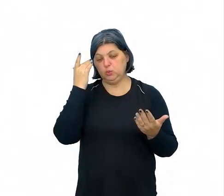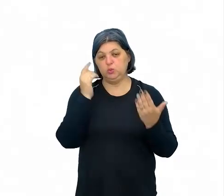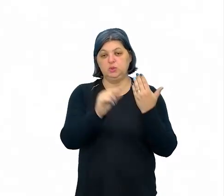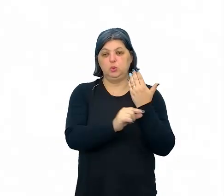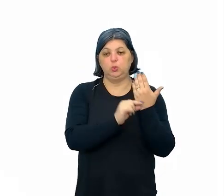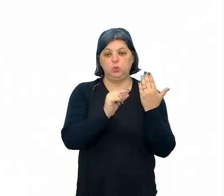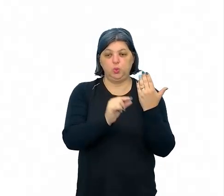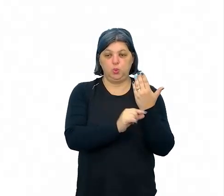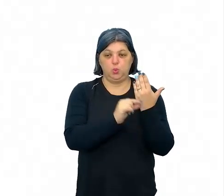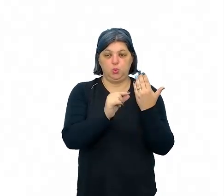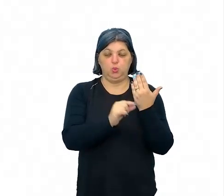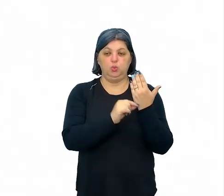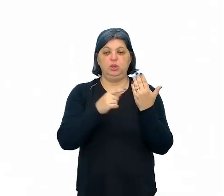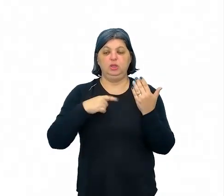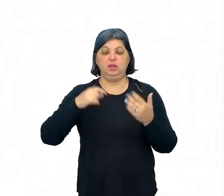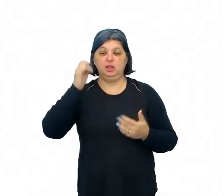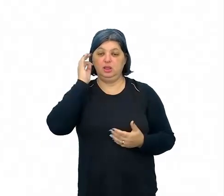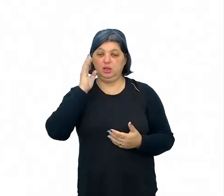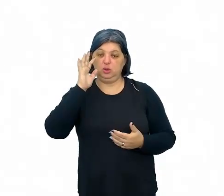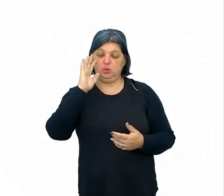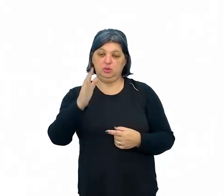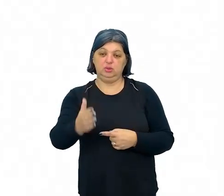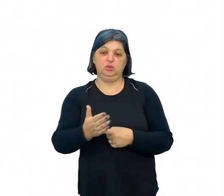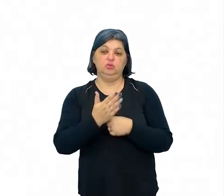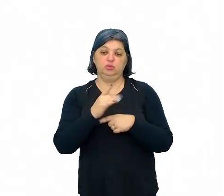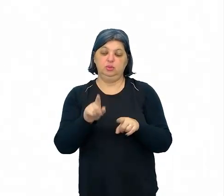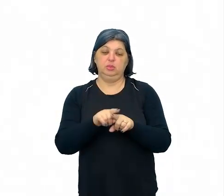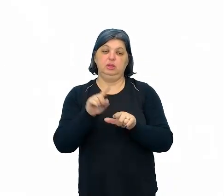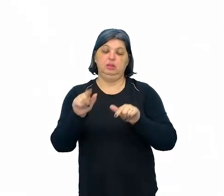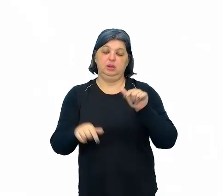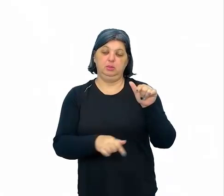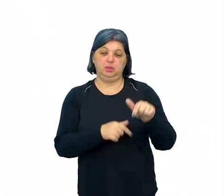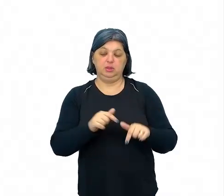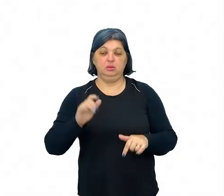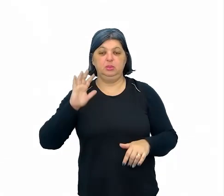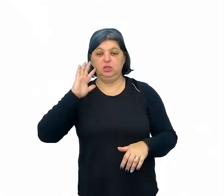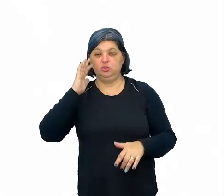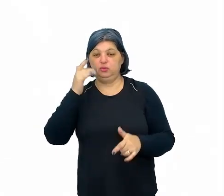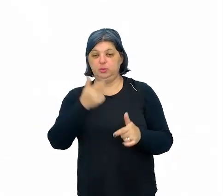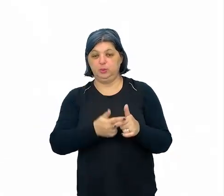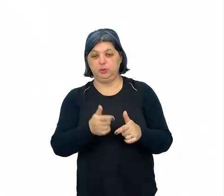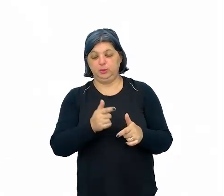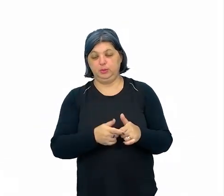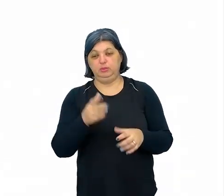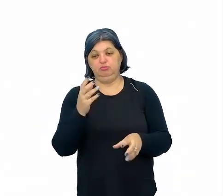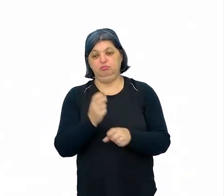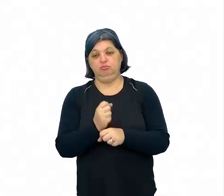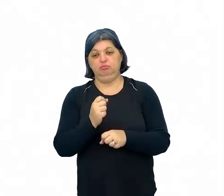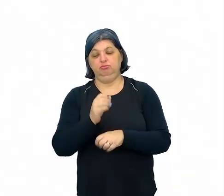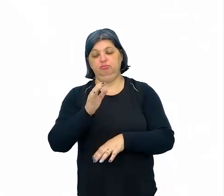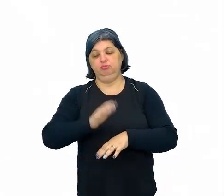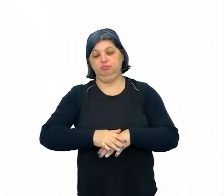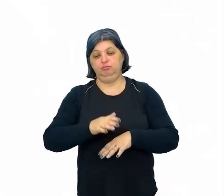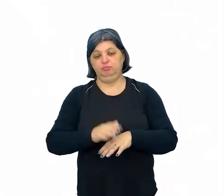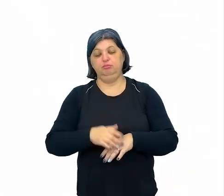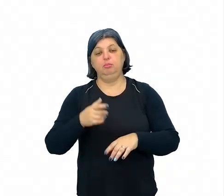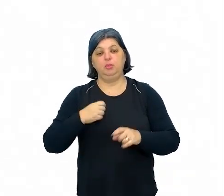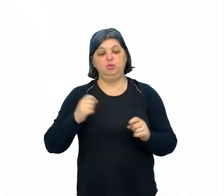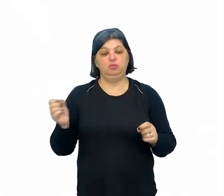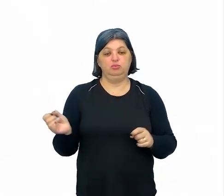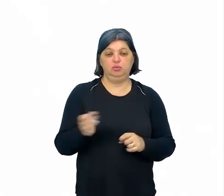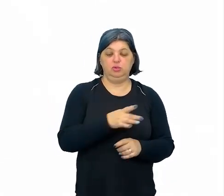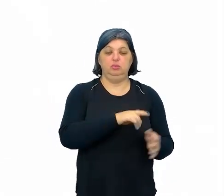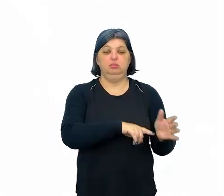algumas teorias que nos ajudam, né, para trabalhar com resolução de problemas. Nós podemos trabalhar com aulas